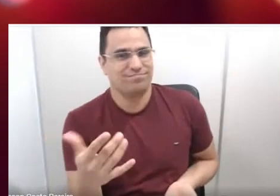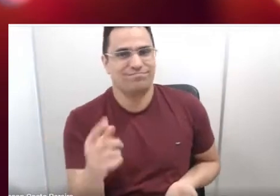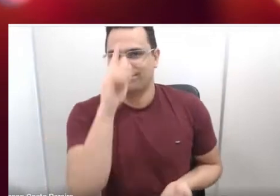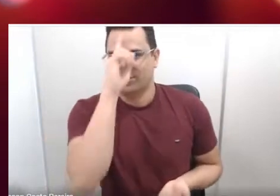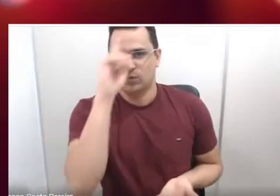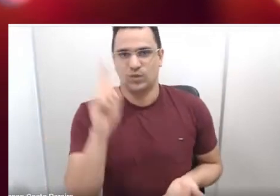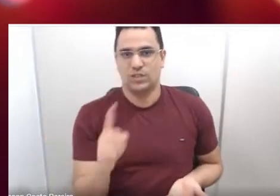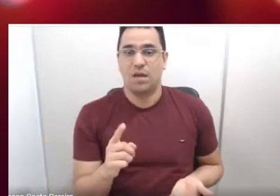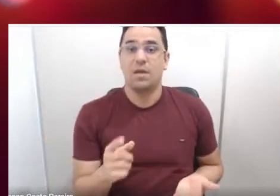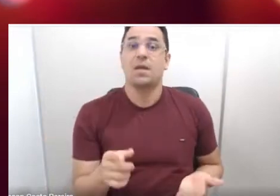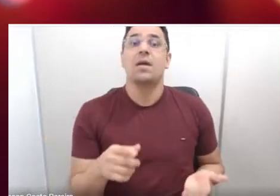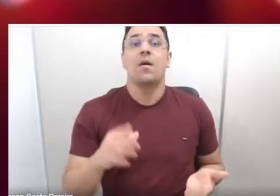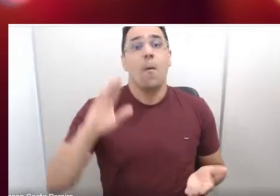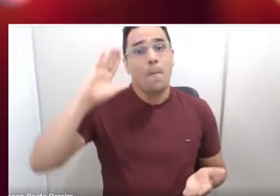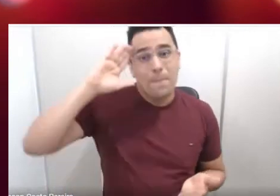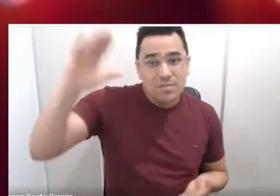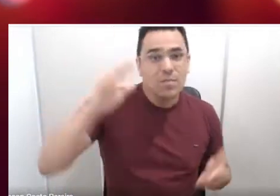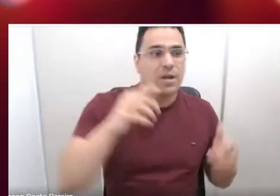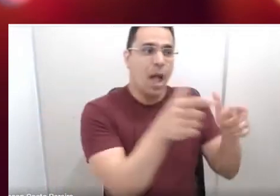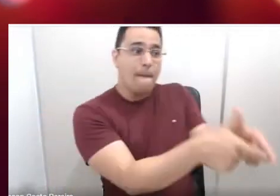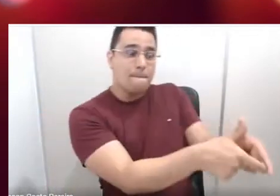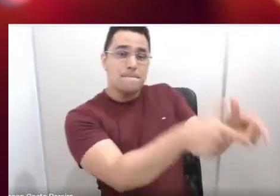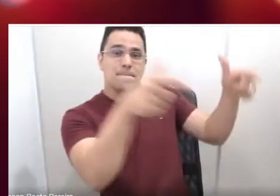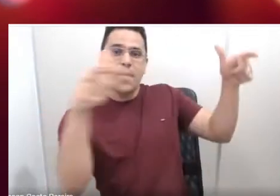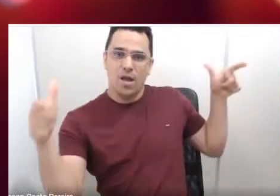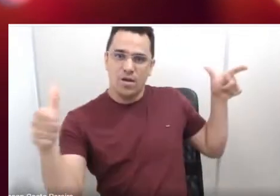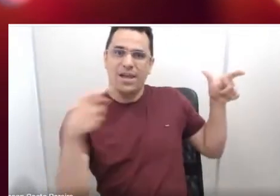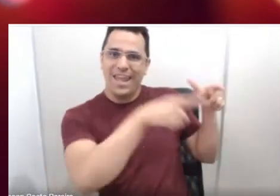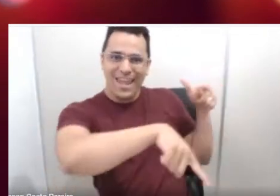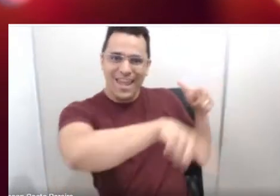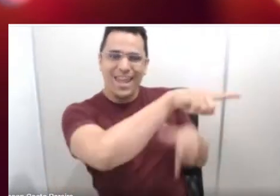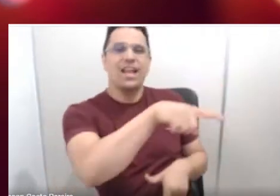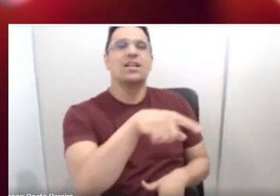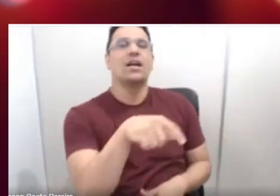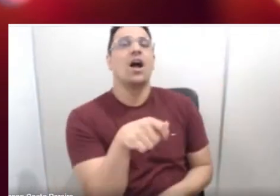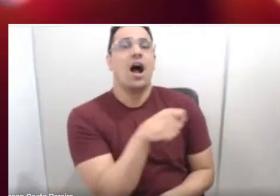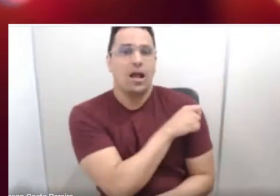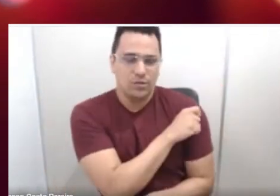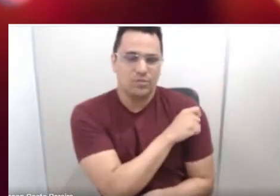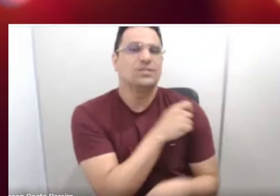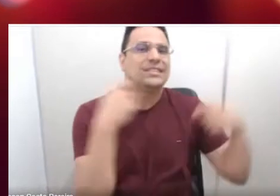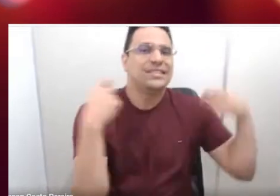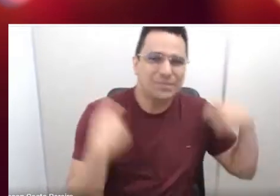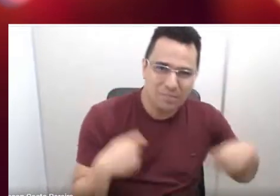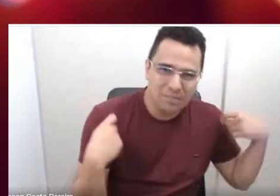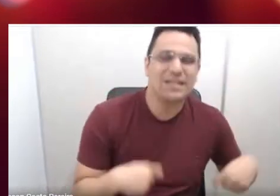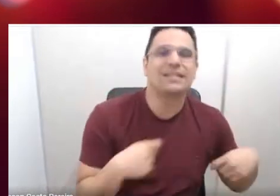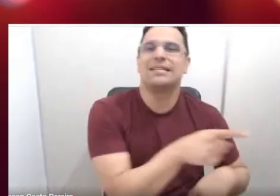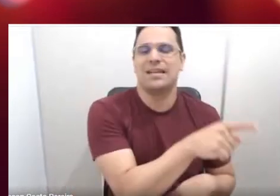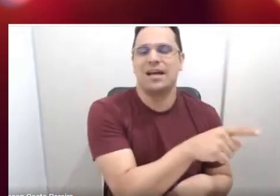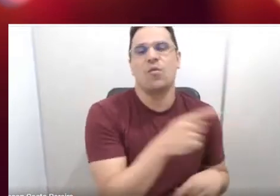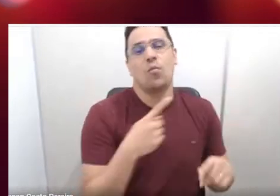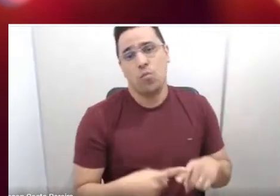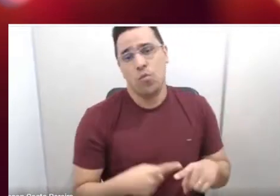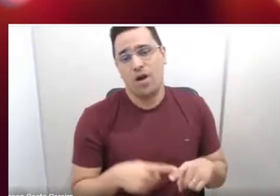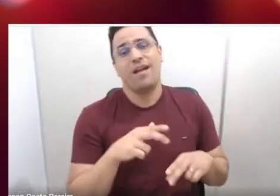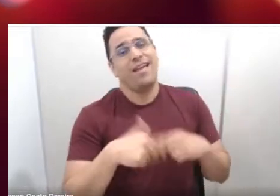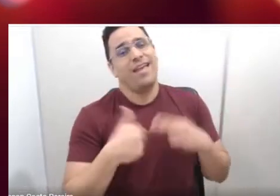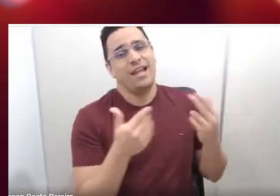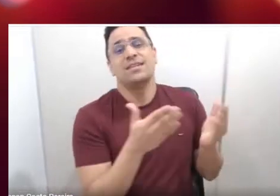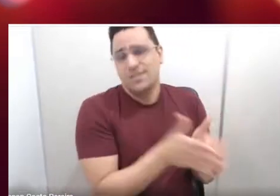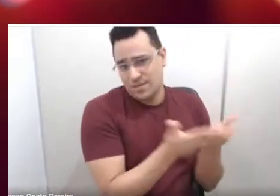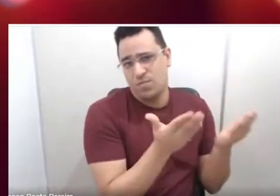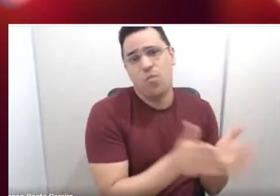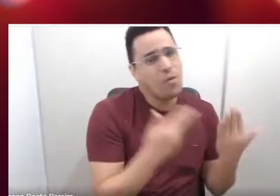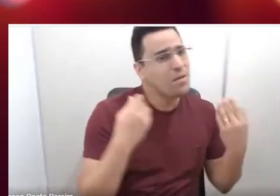parte de estudantes em situação de vulnerabilidade socioeconômica que precisavam participar dessas aulas remotas. E precisa levar em